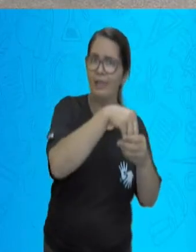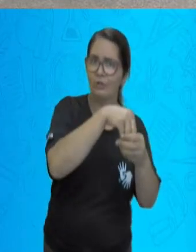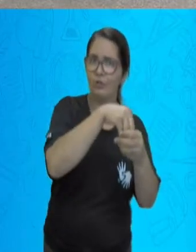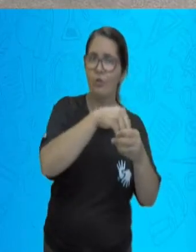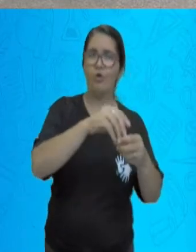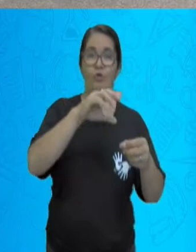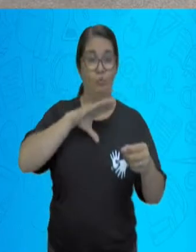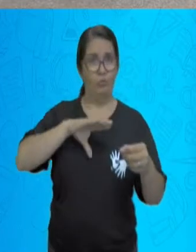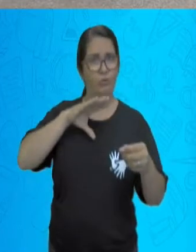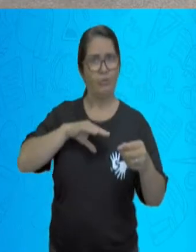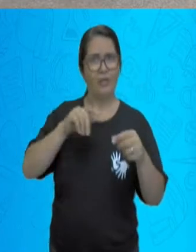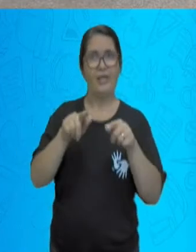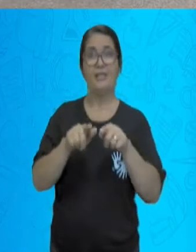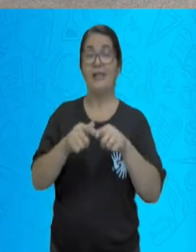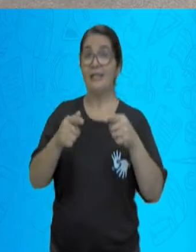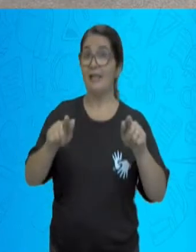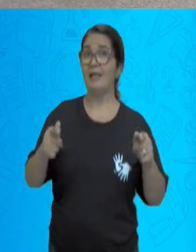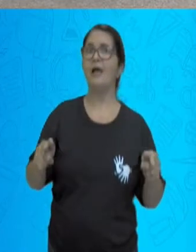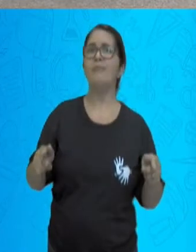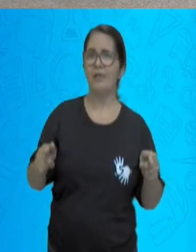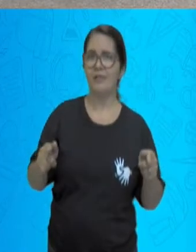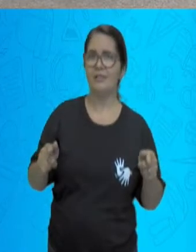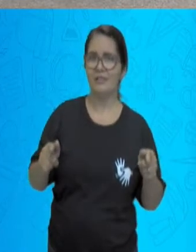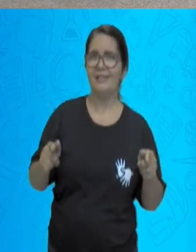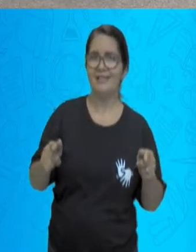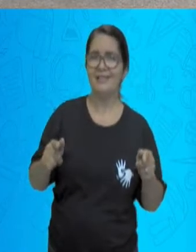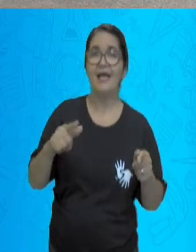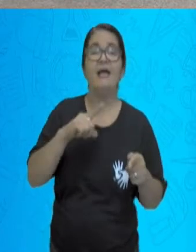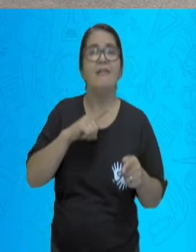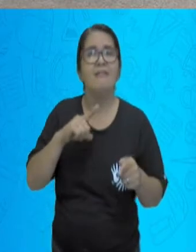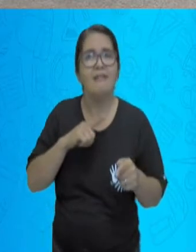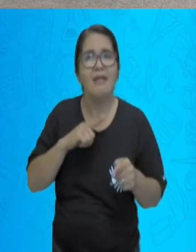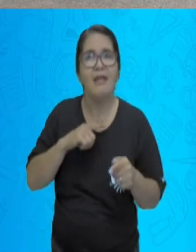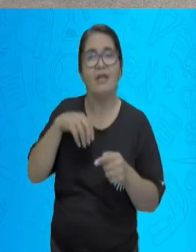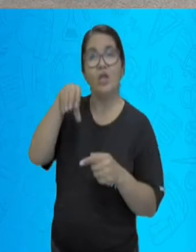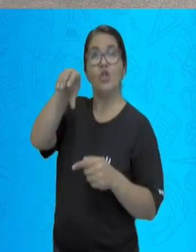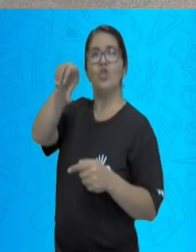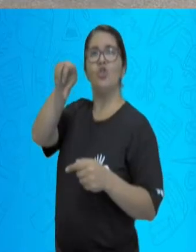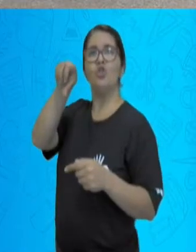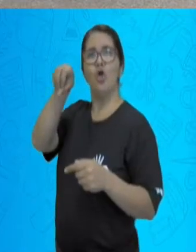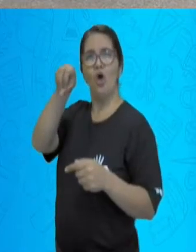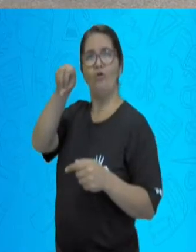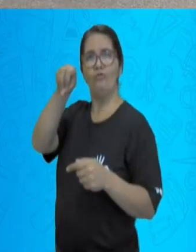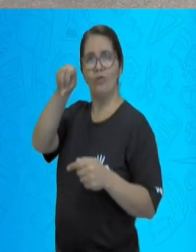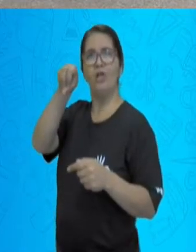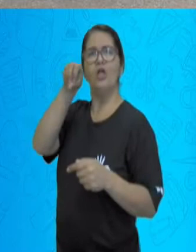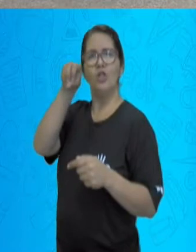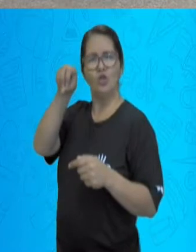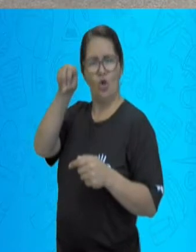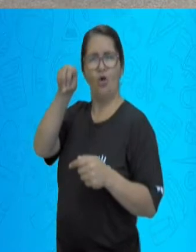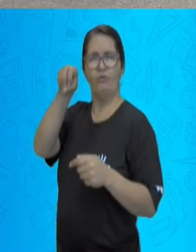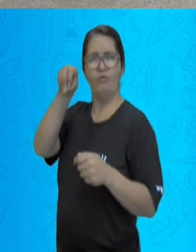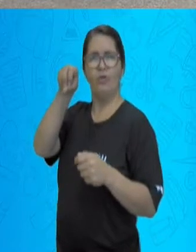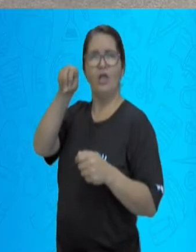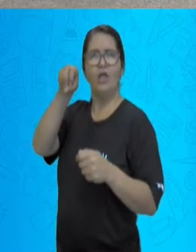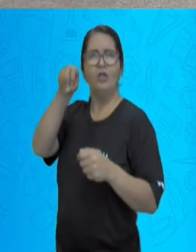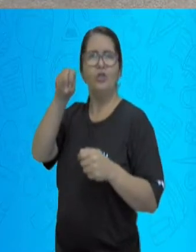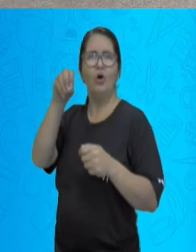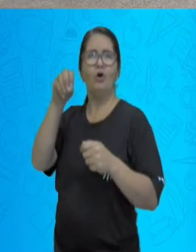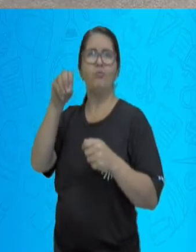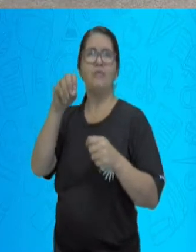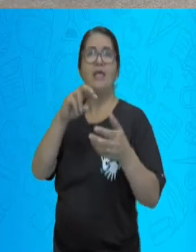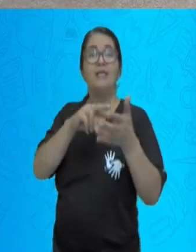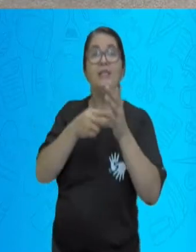são classificados em 9 tipos. Isso mesmo, 9 tipos. Eles